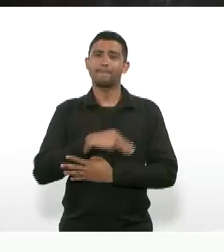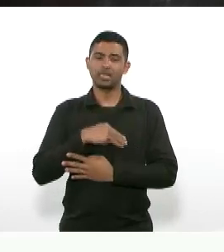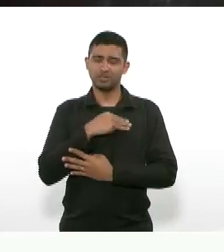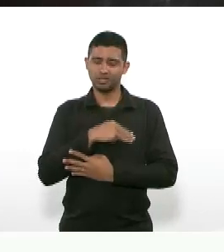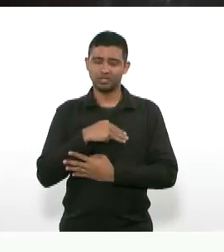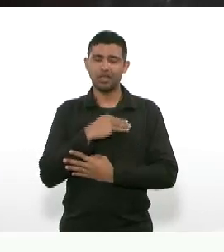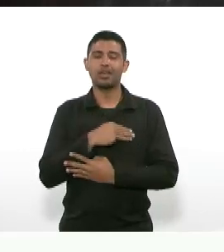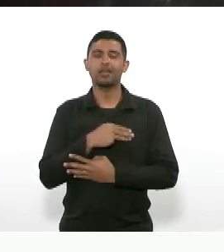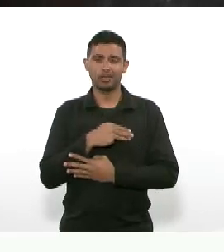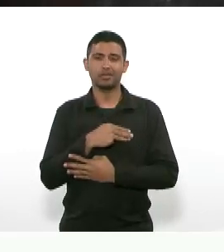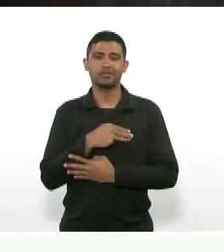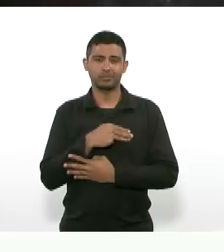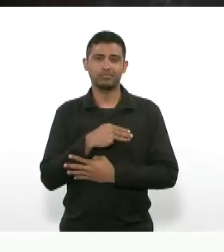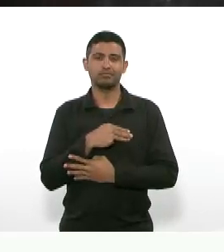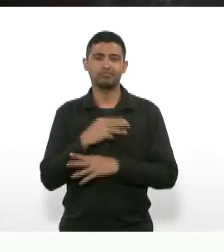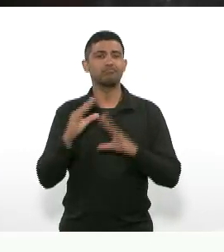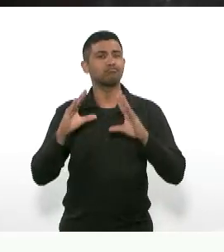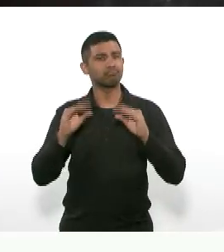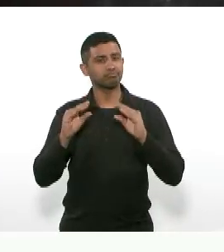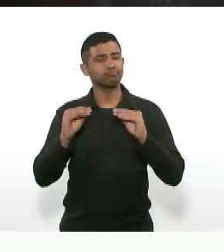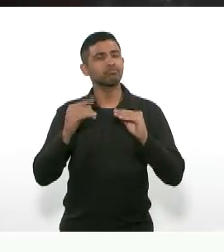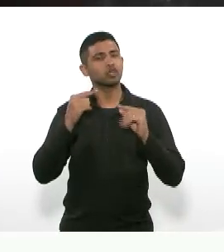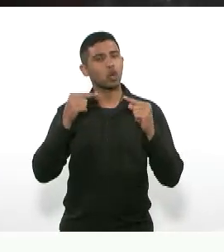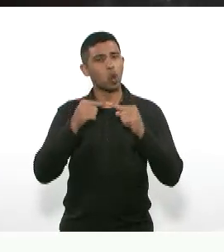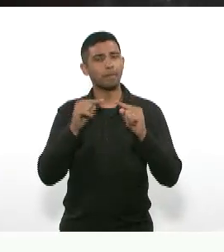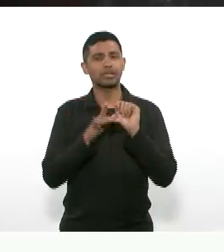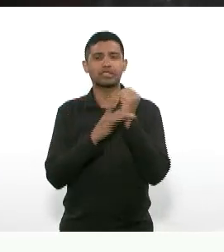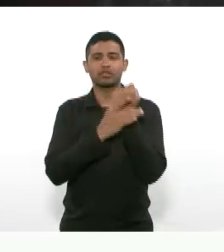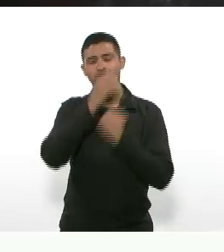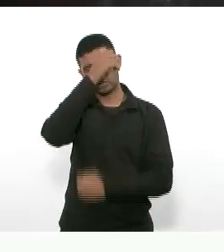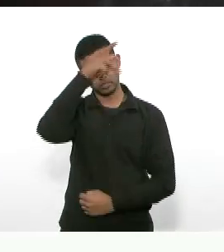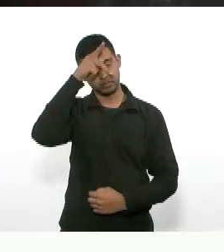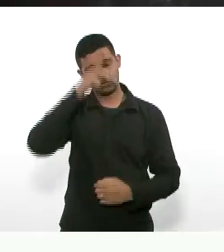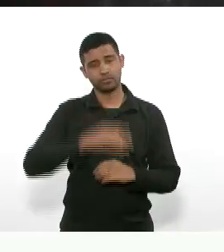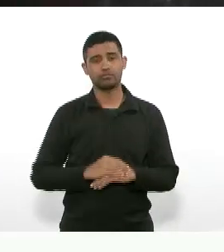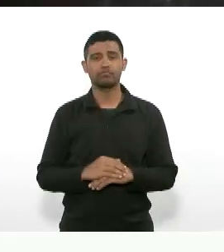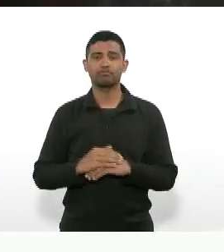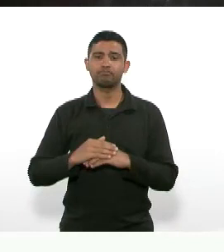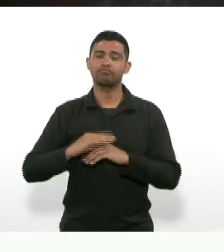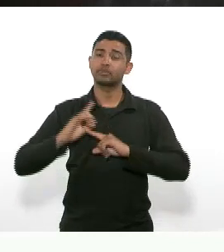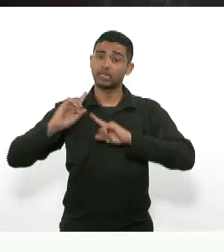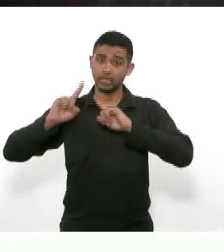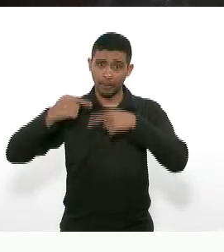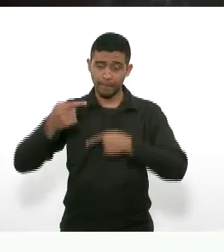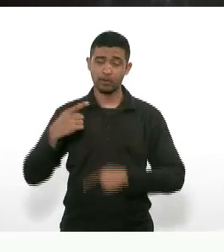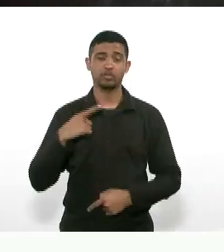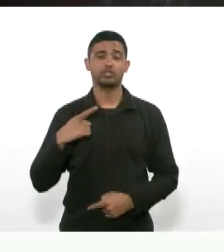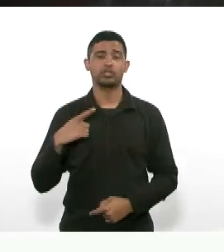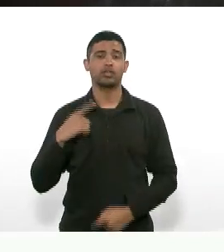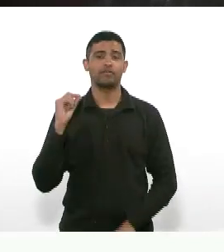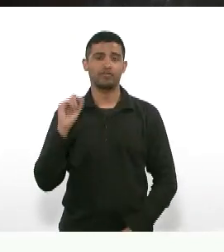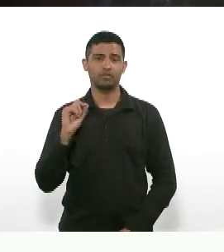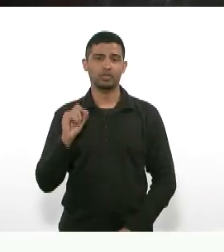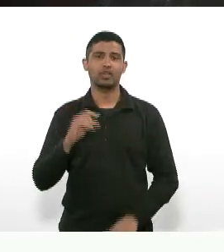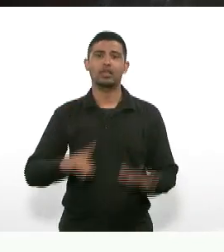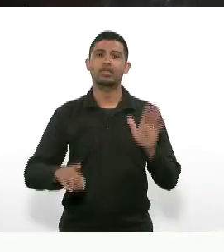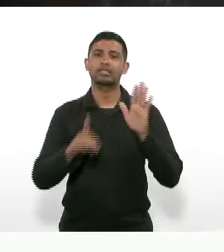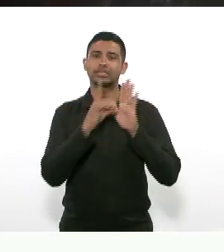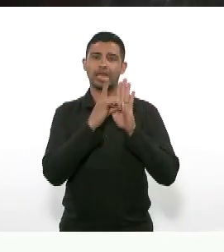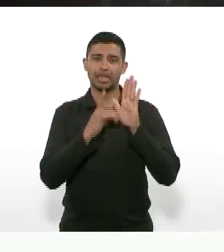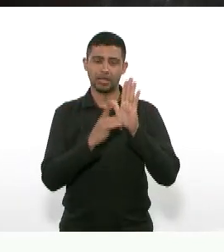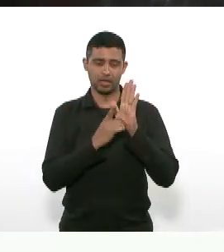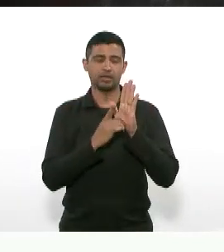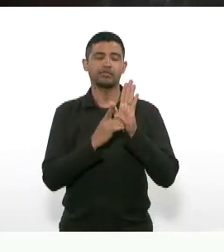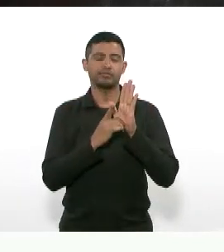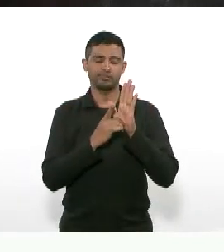do Ministério Extraordinário da Segurança Pública. Posteriormente, nós tivemos, então, um decreto